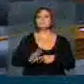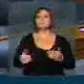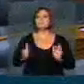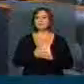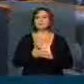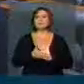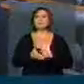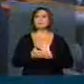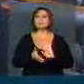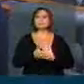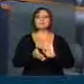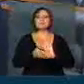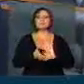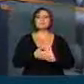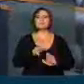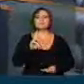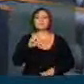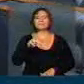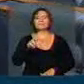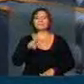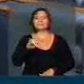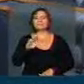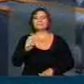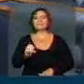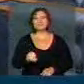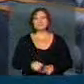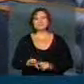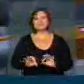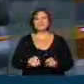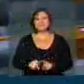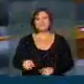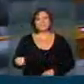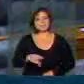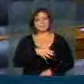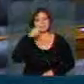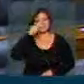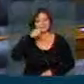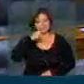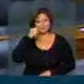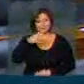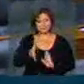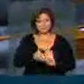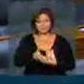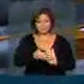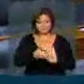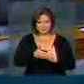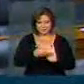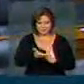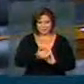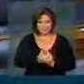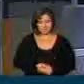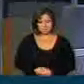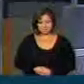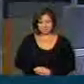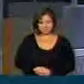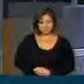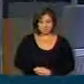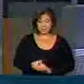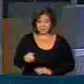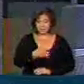Nossas homenagens do Estado de São Paulo pelo novo senador da República Brasileira. Meus parabéns. Vou abrir a palavra para o